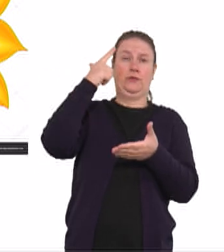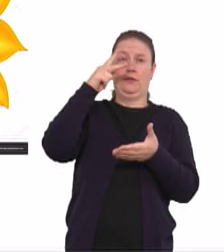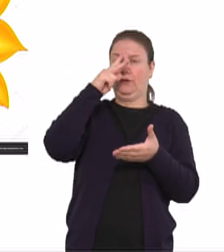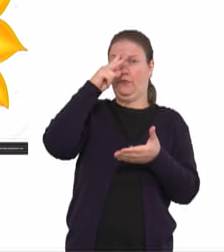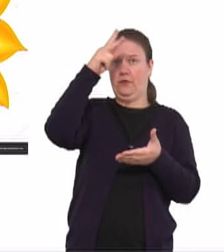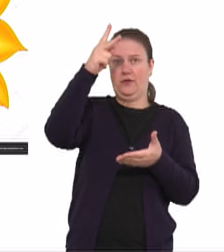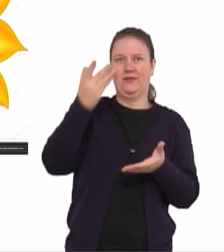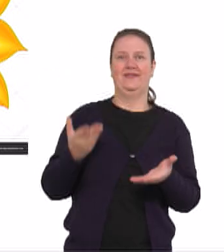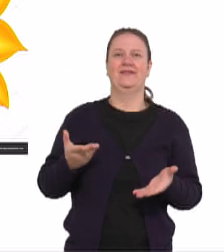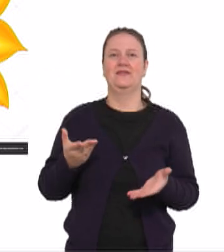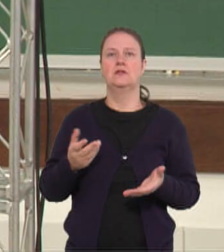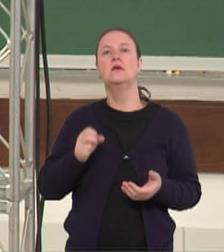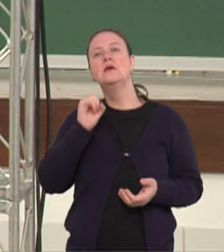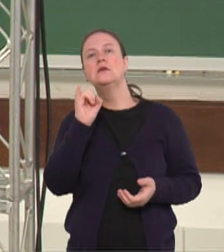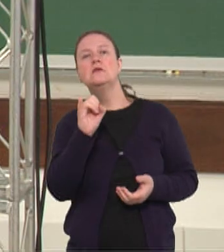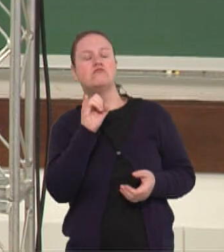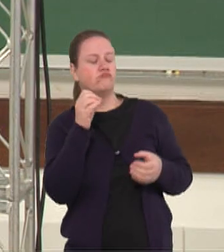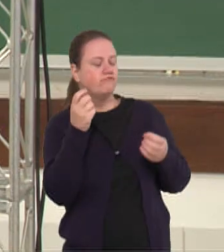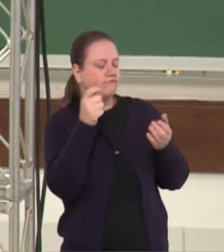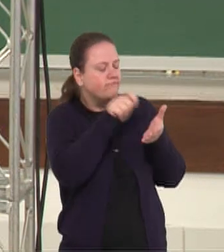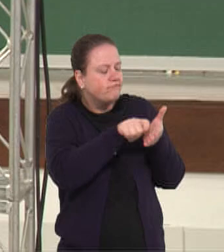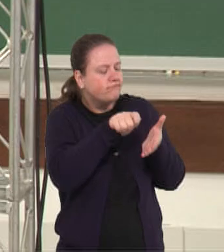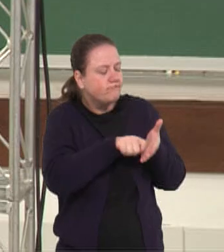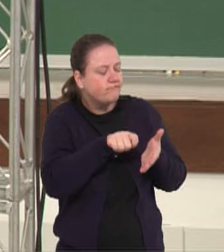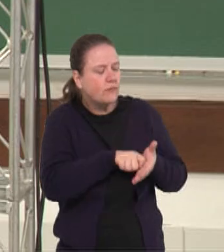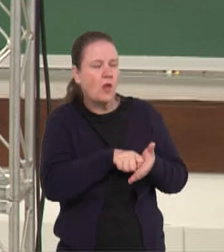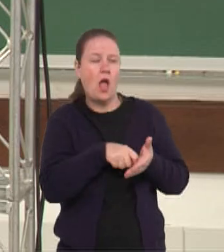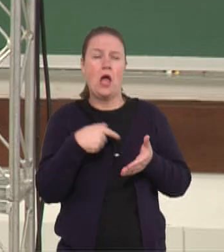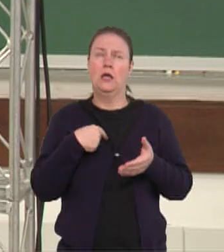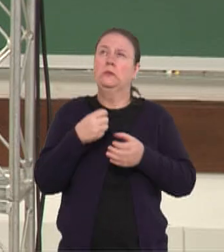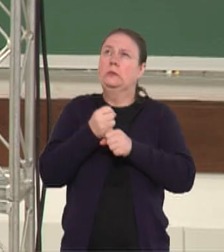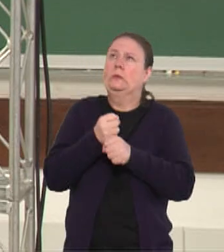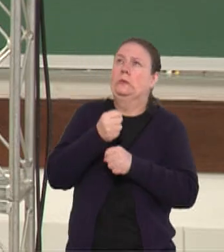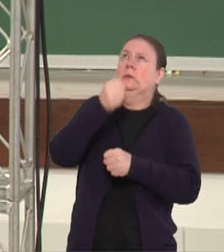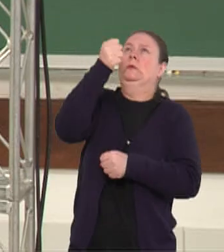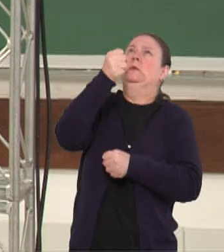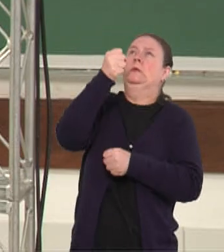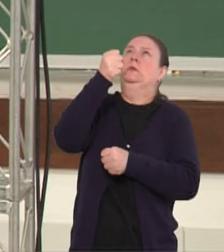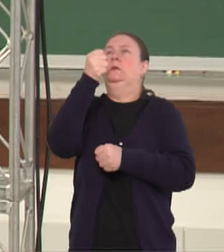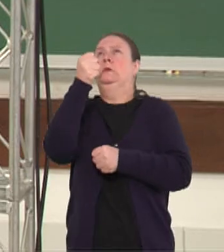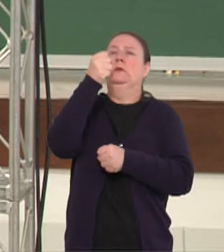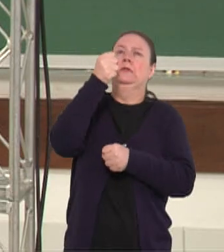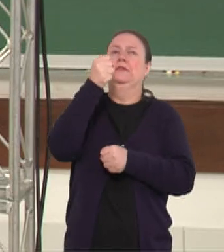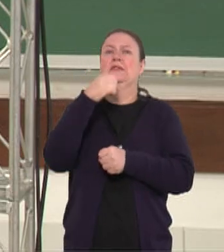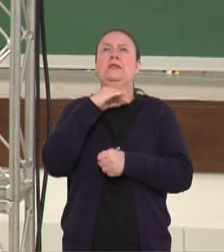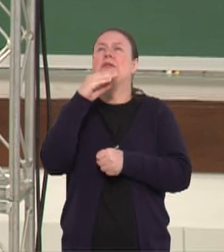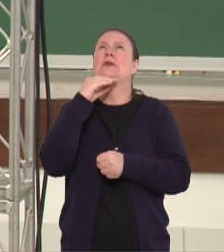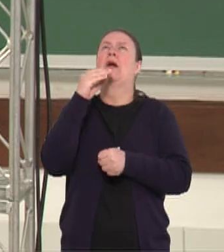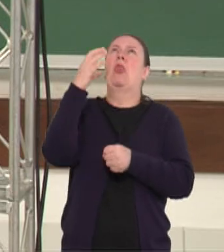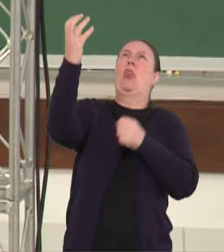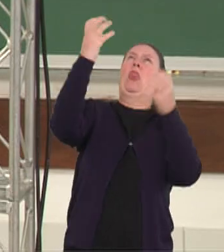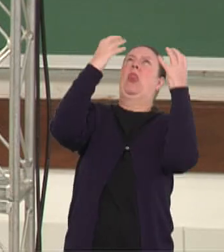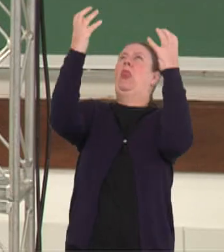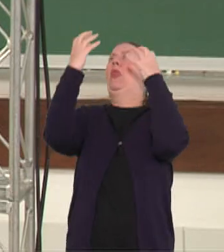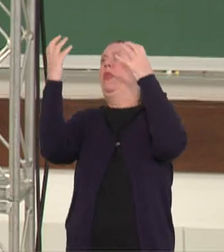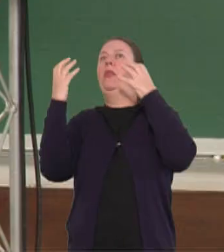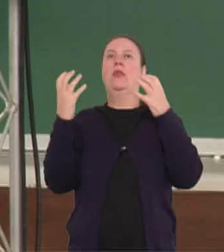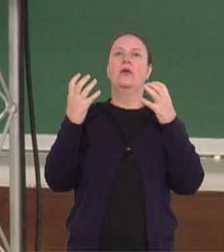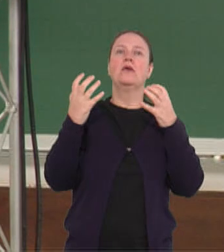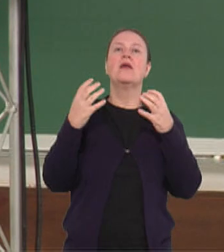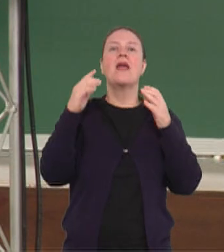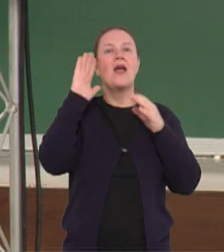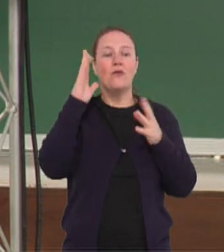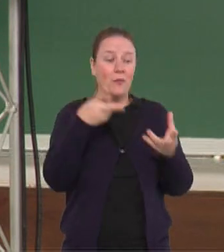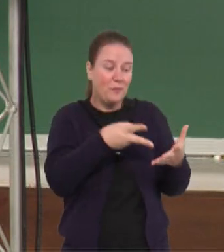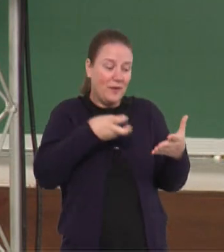forte. Se você falar que você estava com um guarda-chuva e que o guarda-chuva não estava dando conta, eu vou saber que está